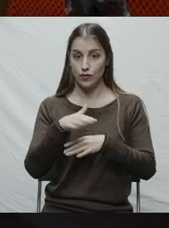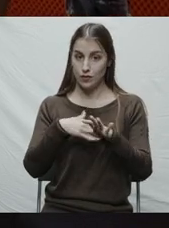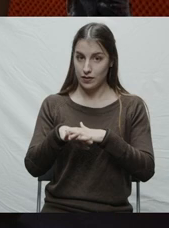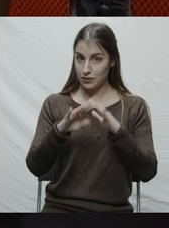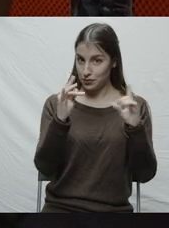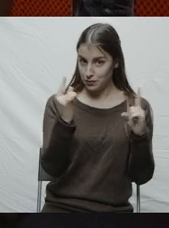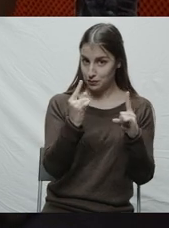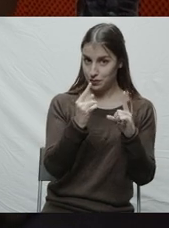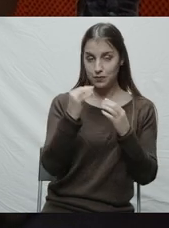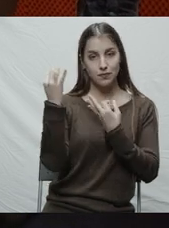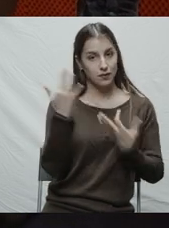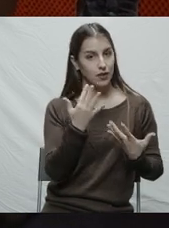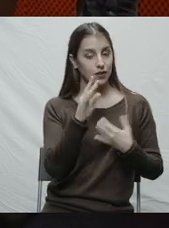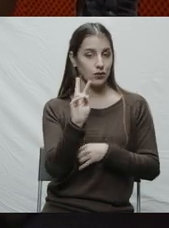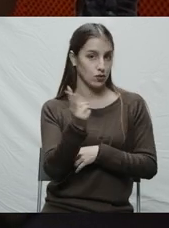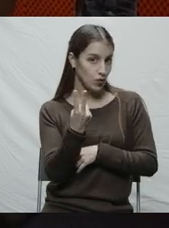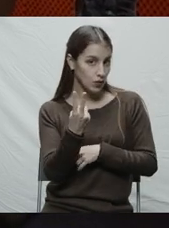Fiz uma breve apresentação dos dois.